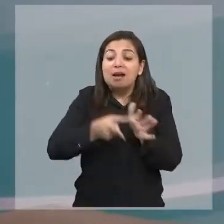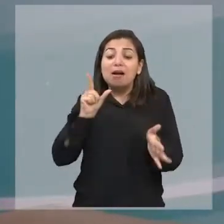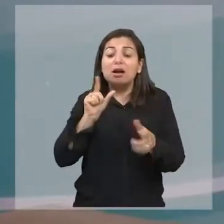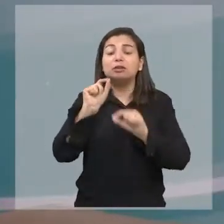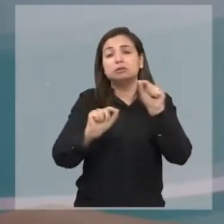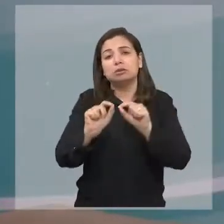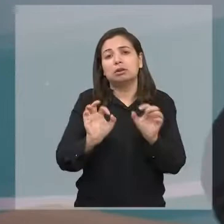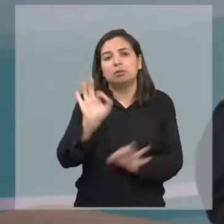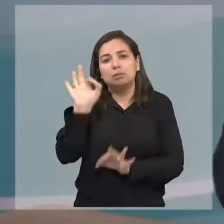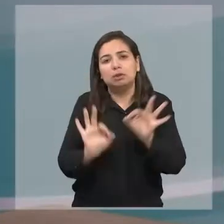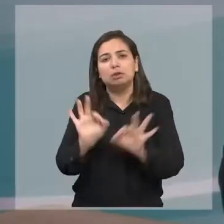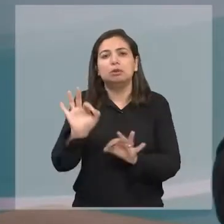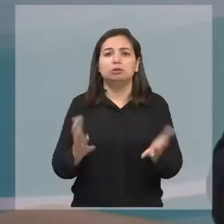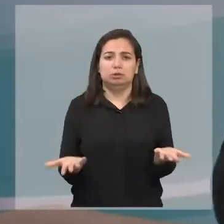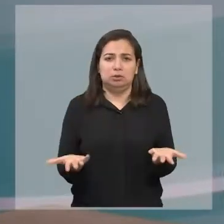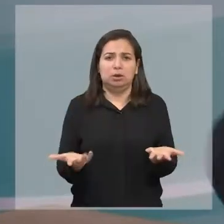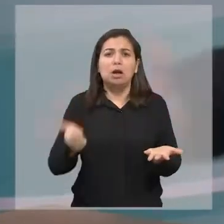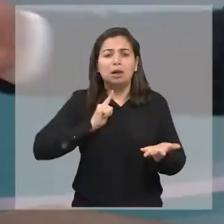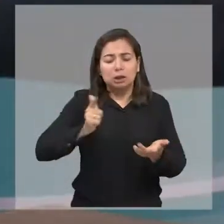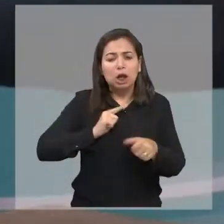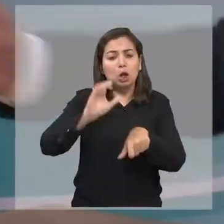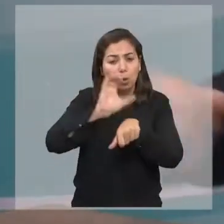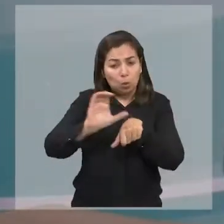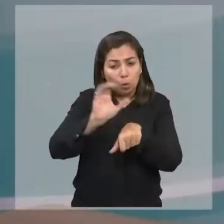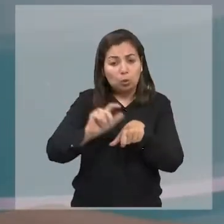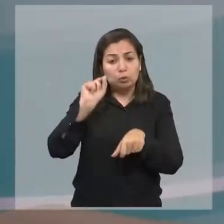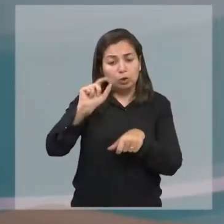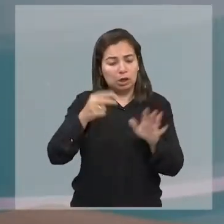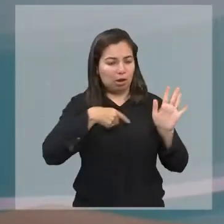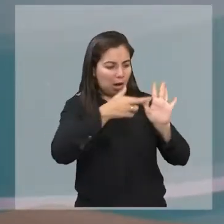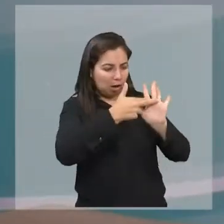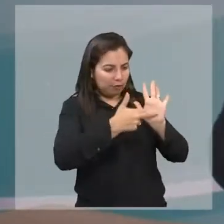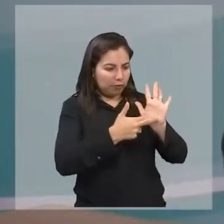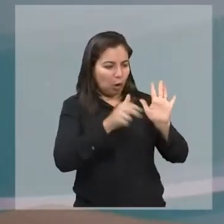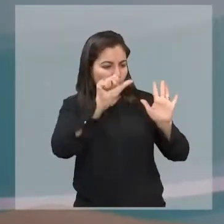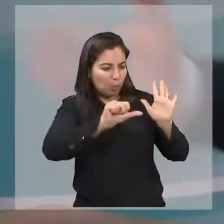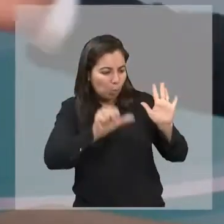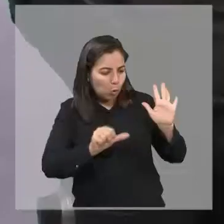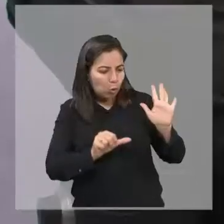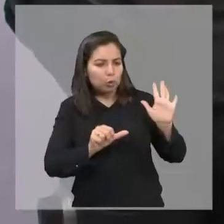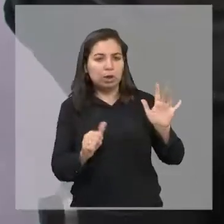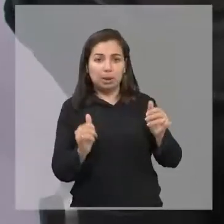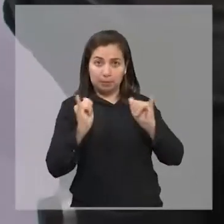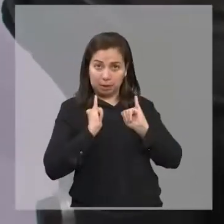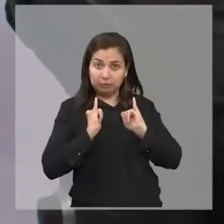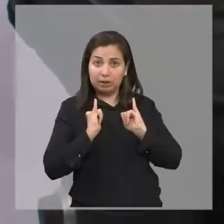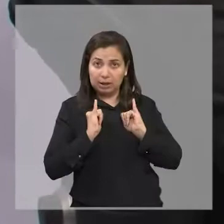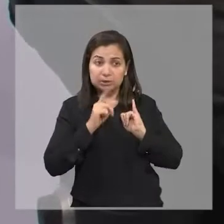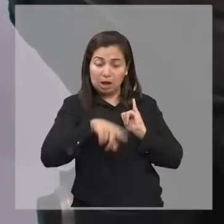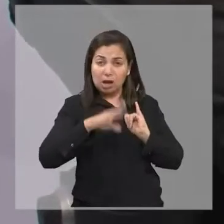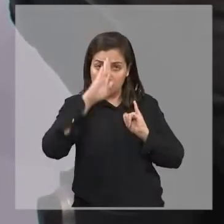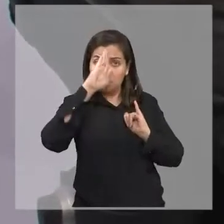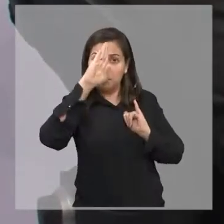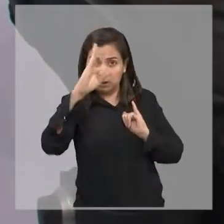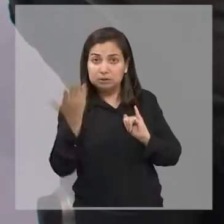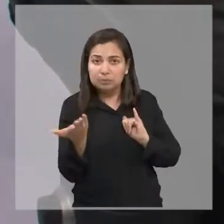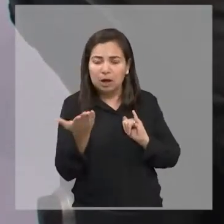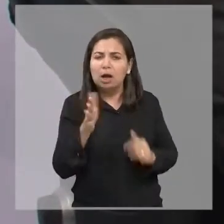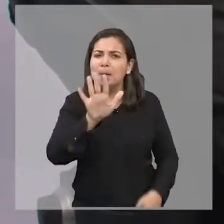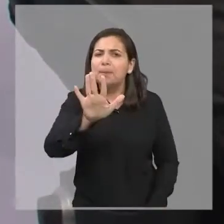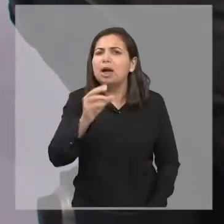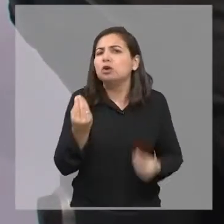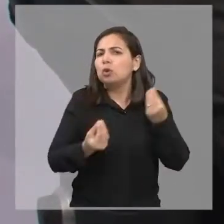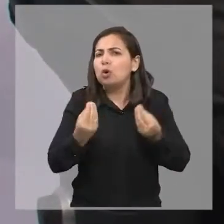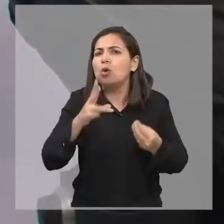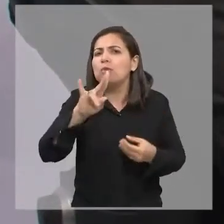faz no curso de uma reforma da Previdência, que é necessária, você acha que é? É fundamental. Fundamental. Como é que se faz um